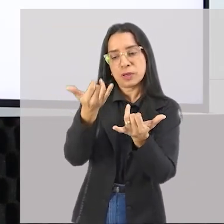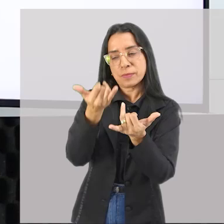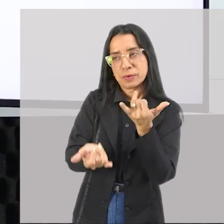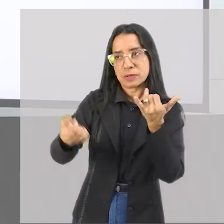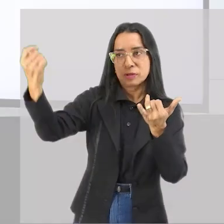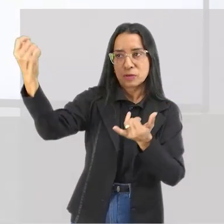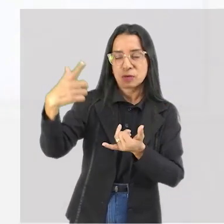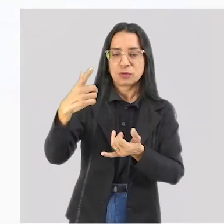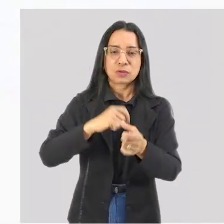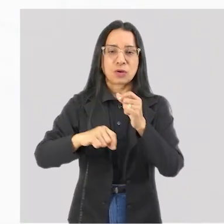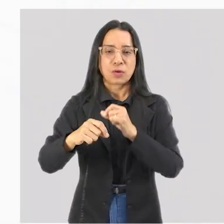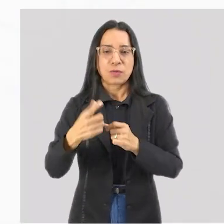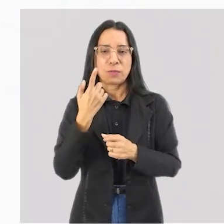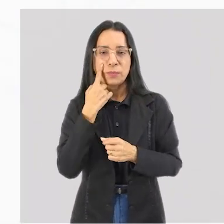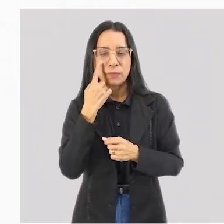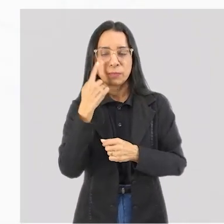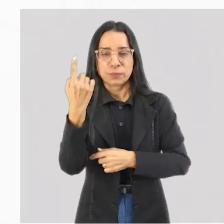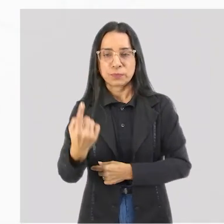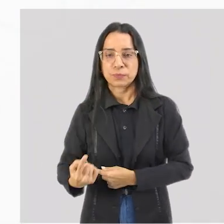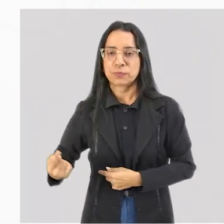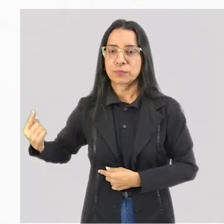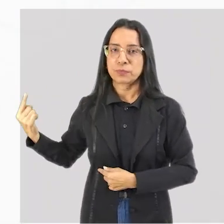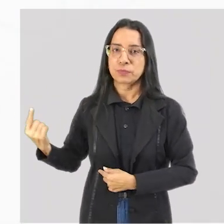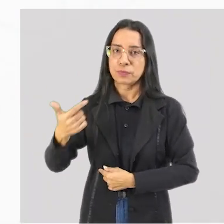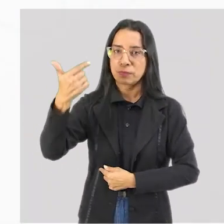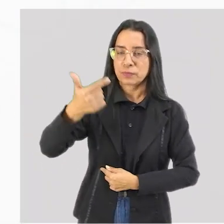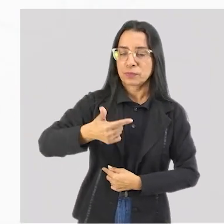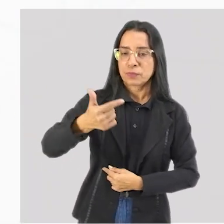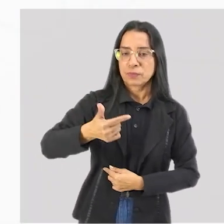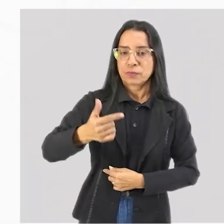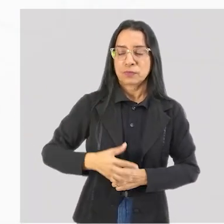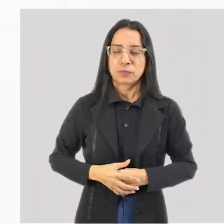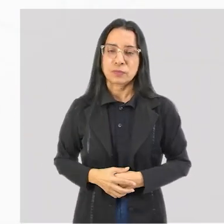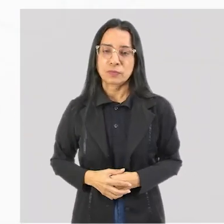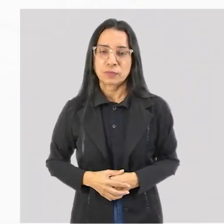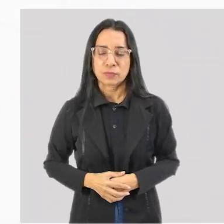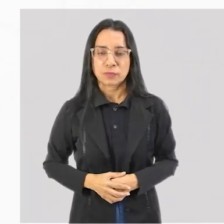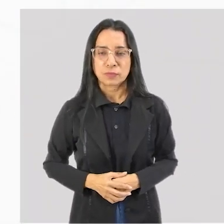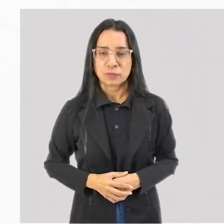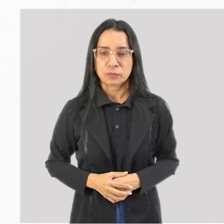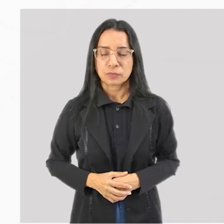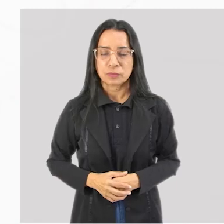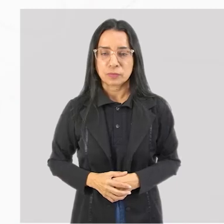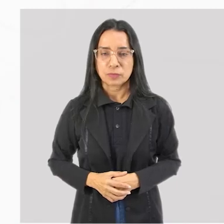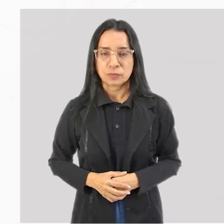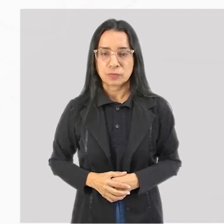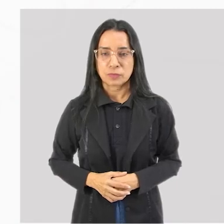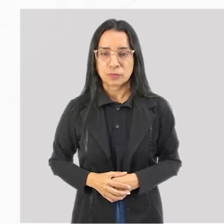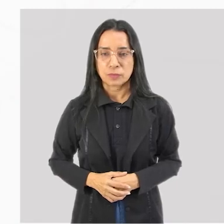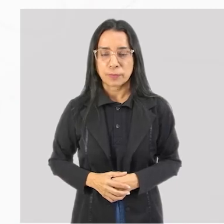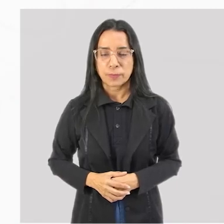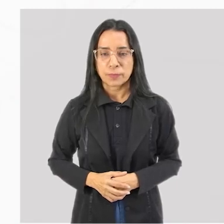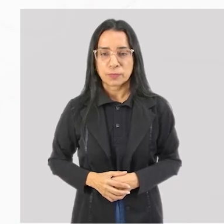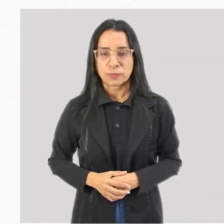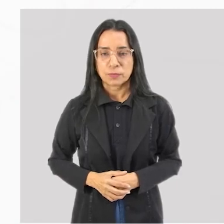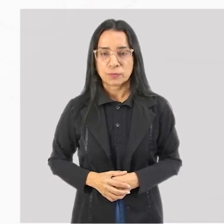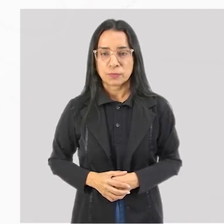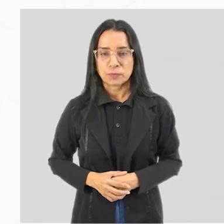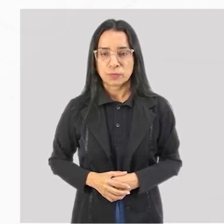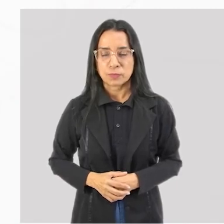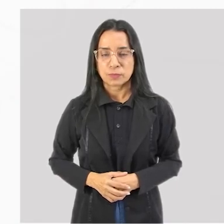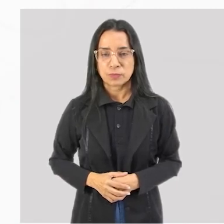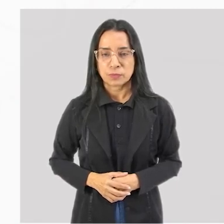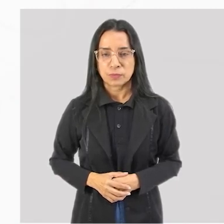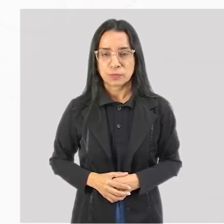analisar. Considerando a sentença, she loves the idea of going running, espaço, she